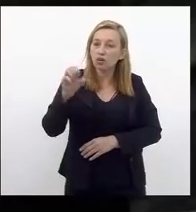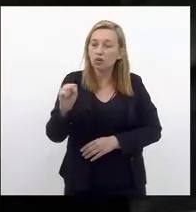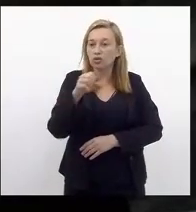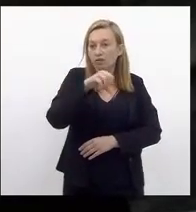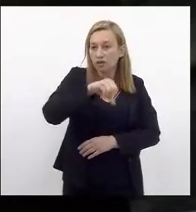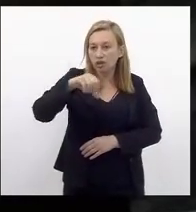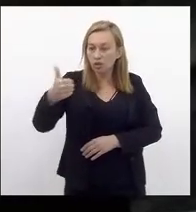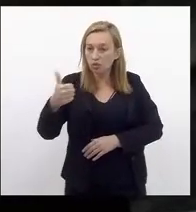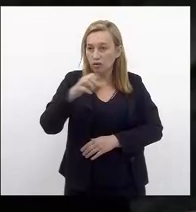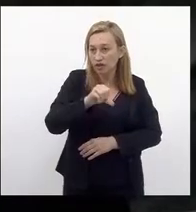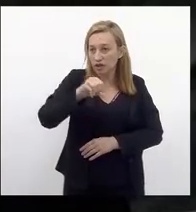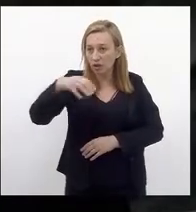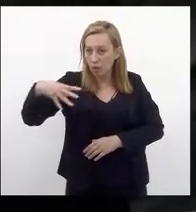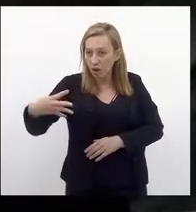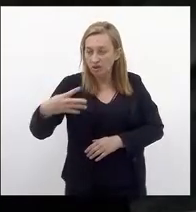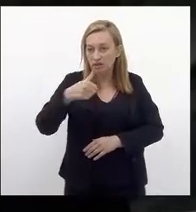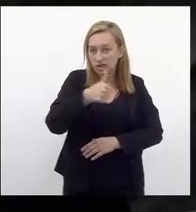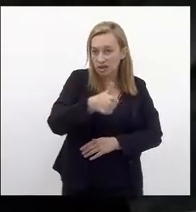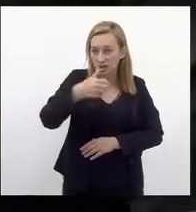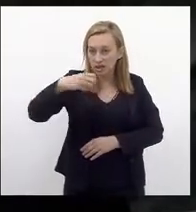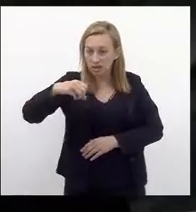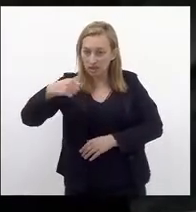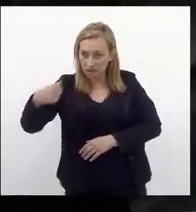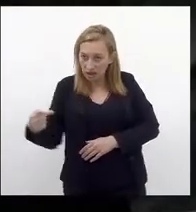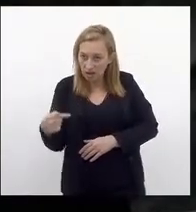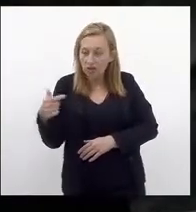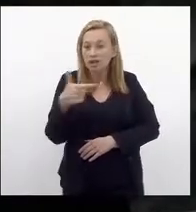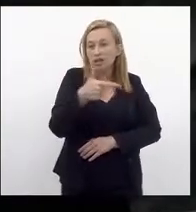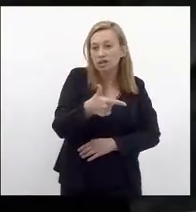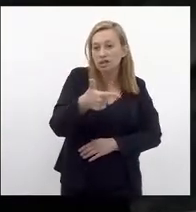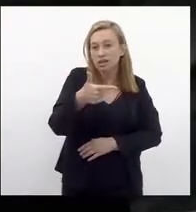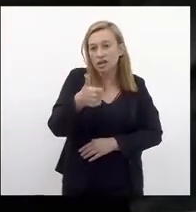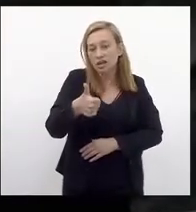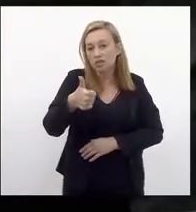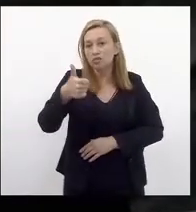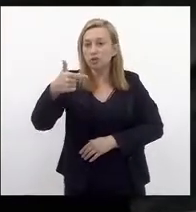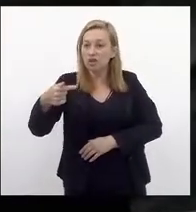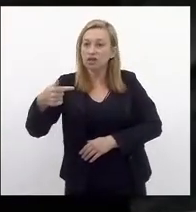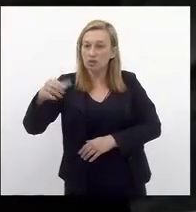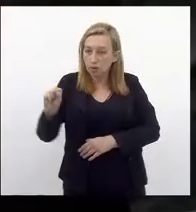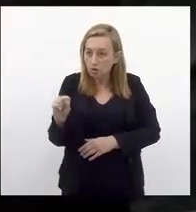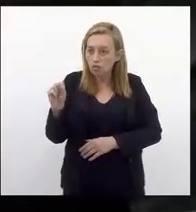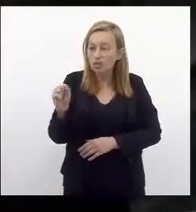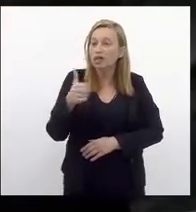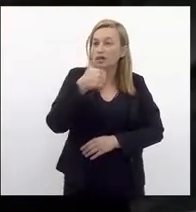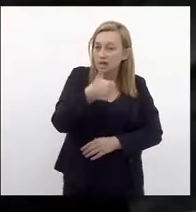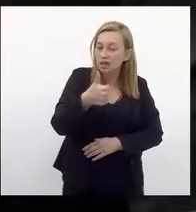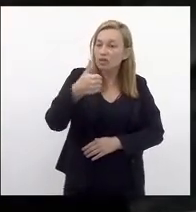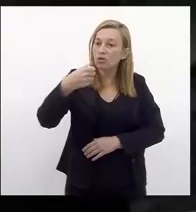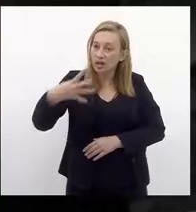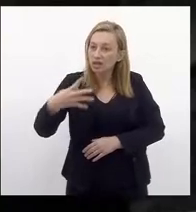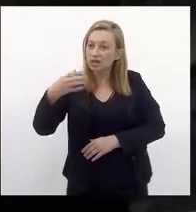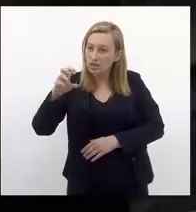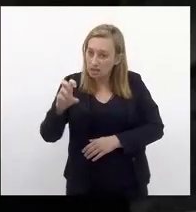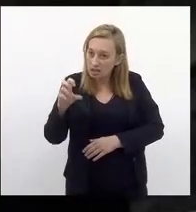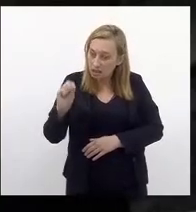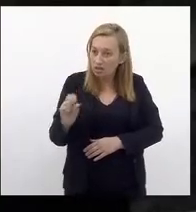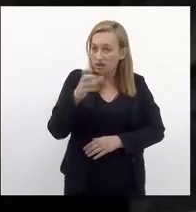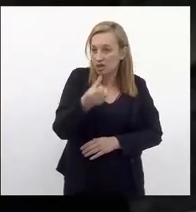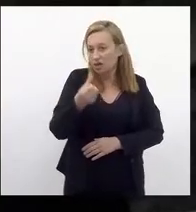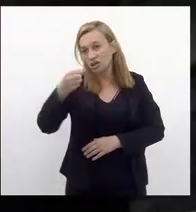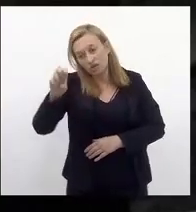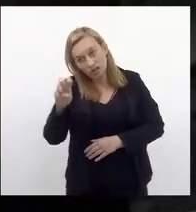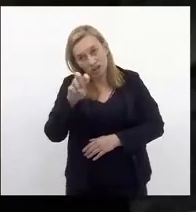77.891 94 117 118 a 145 155